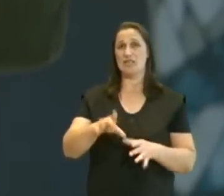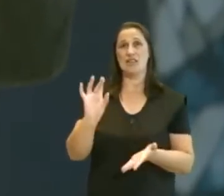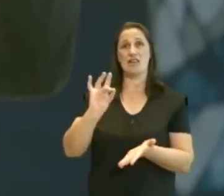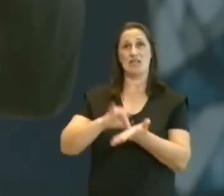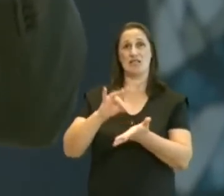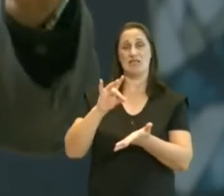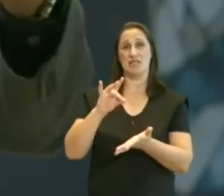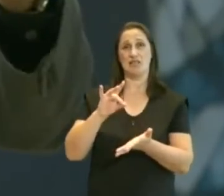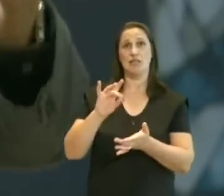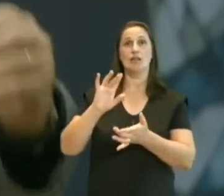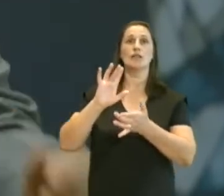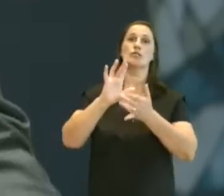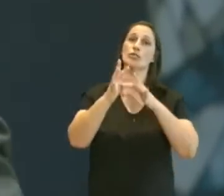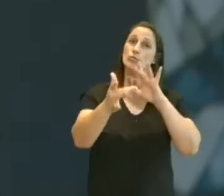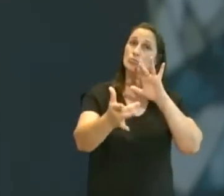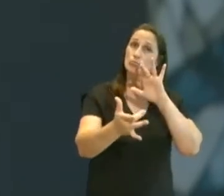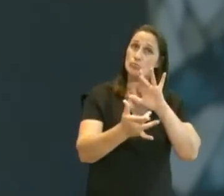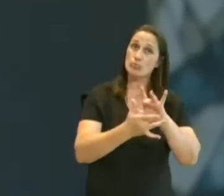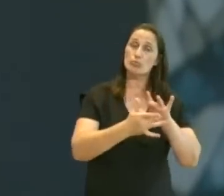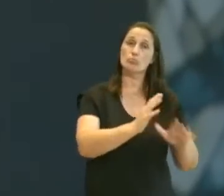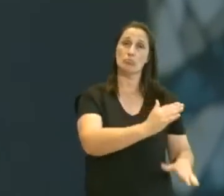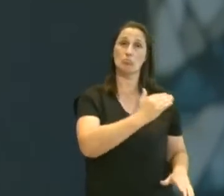Jesus morreu.